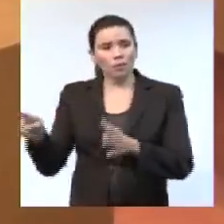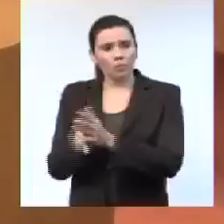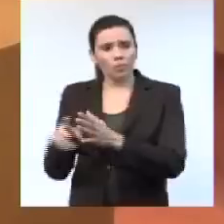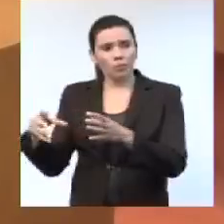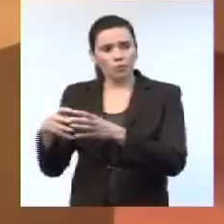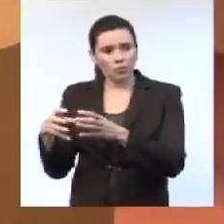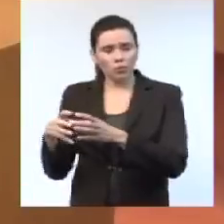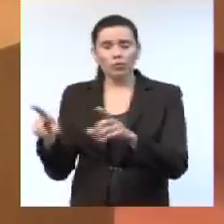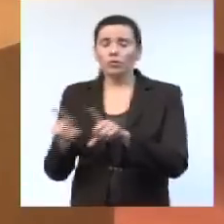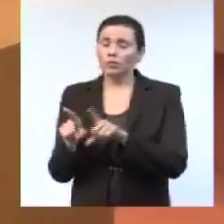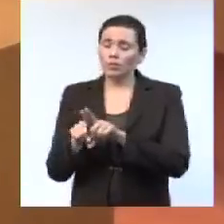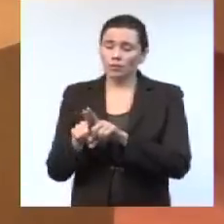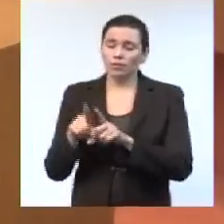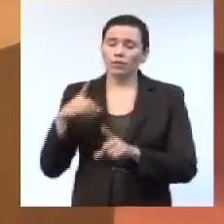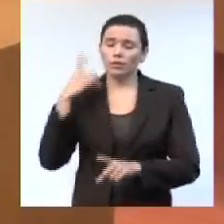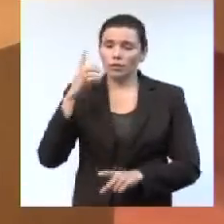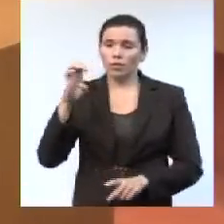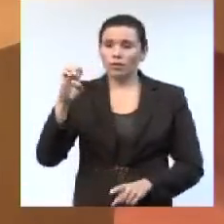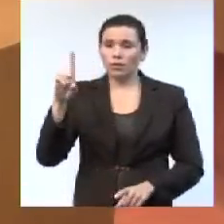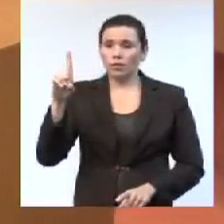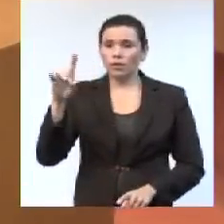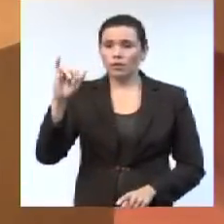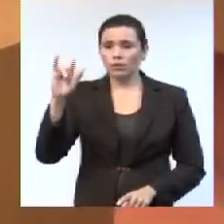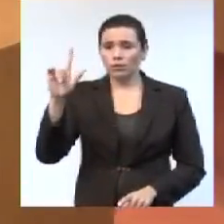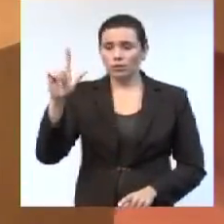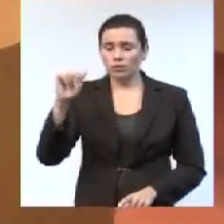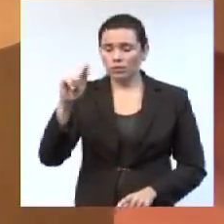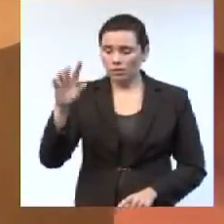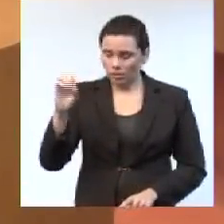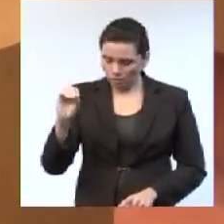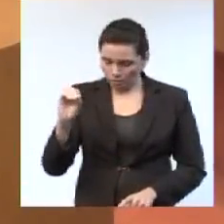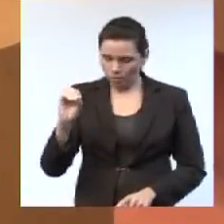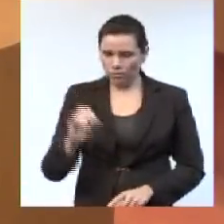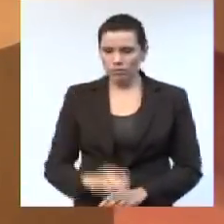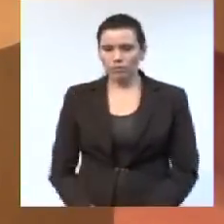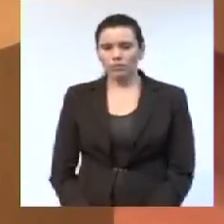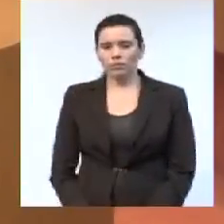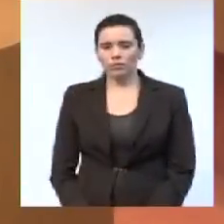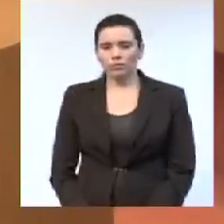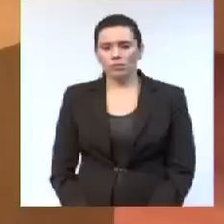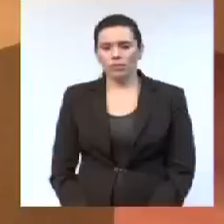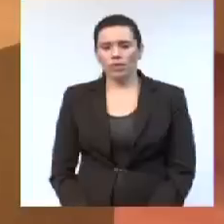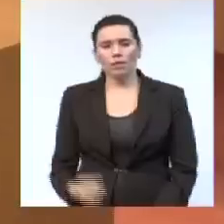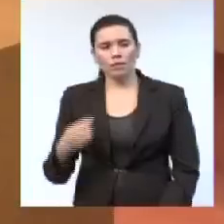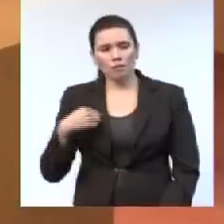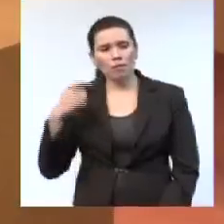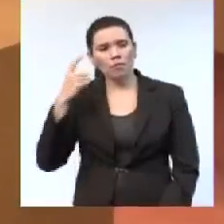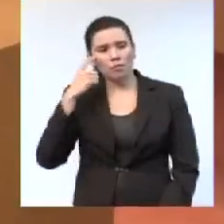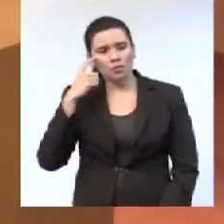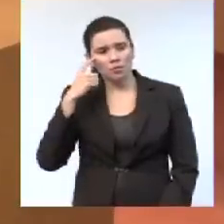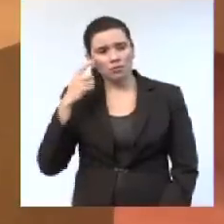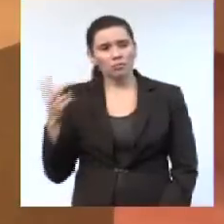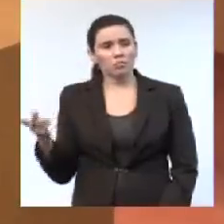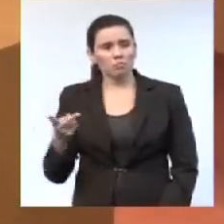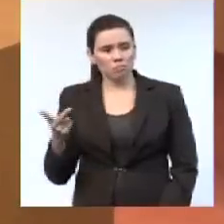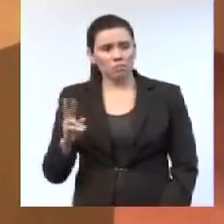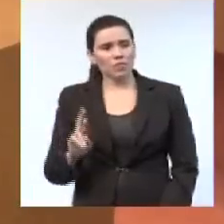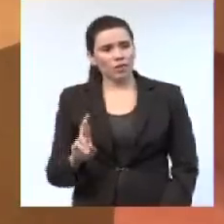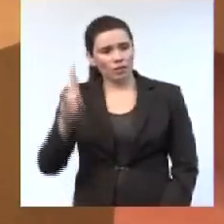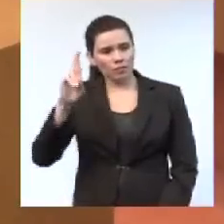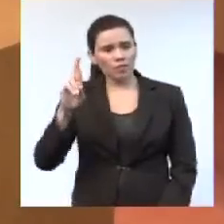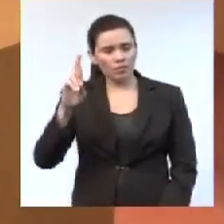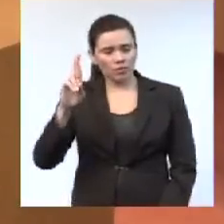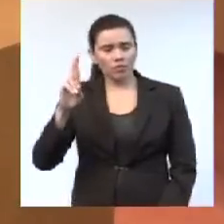uma candidatura do Edilásio, do deputado Adriano Sarney. porque eu acho que representa algo novo dentro do